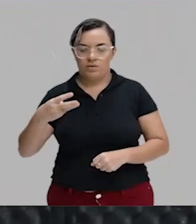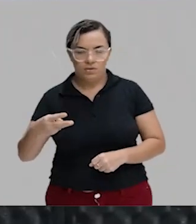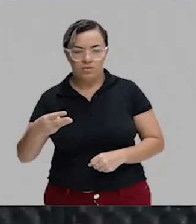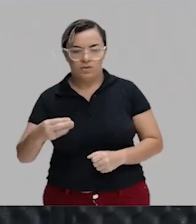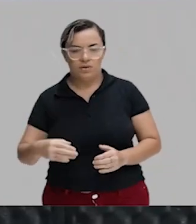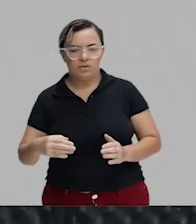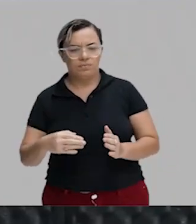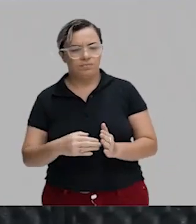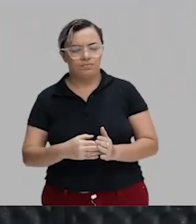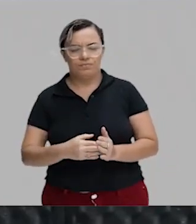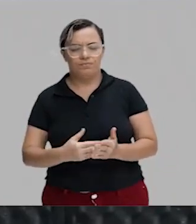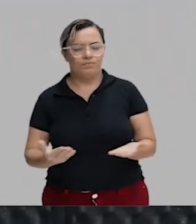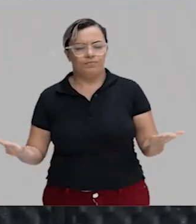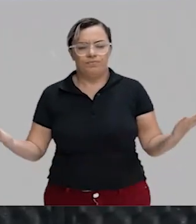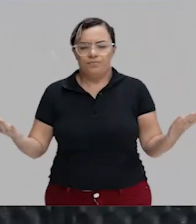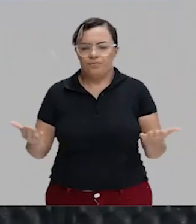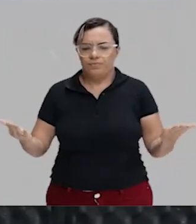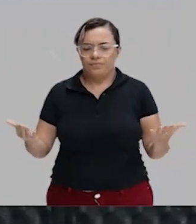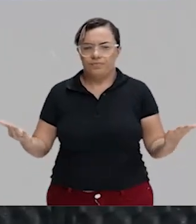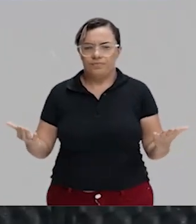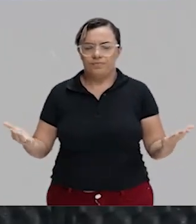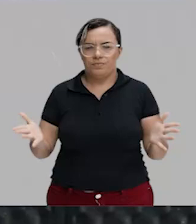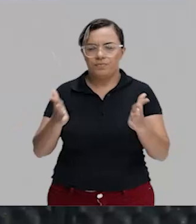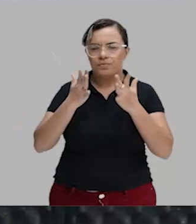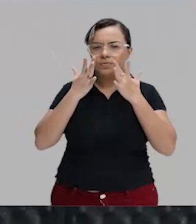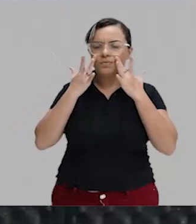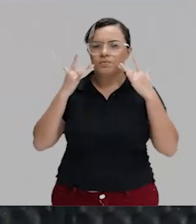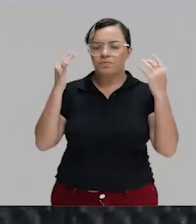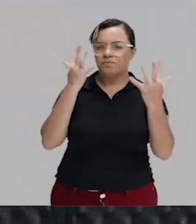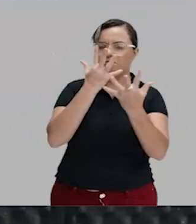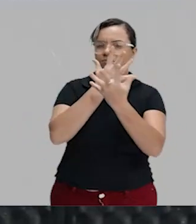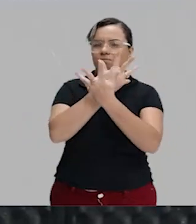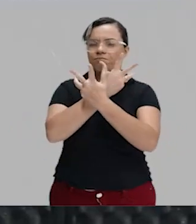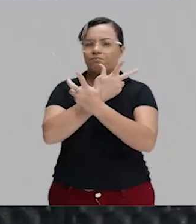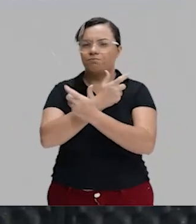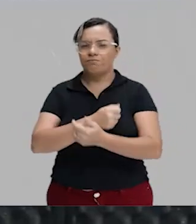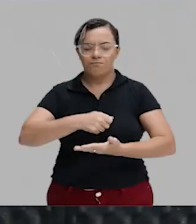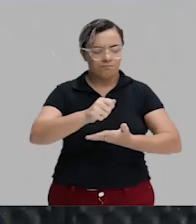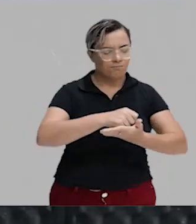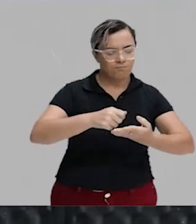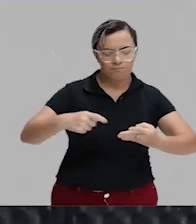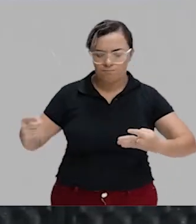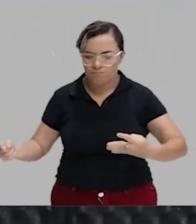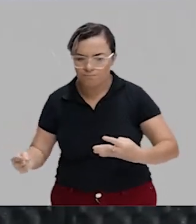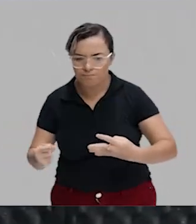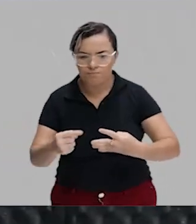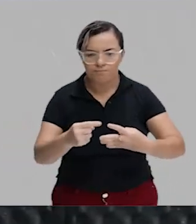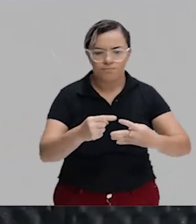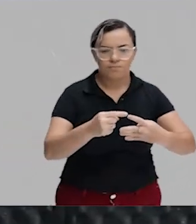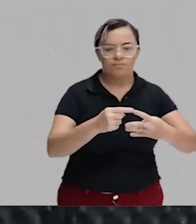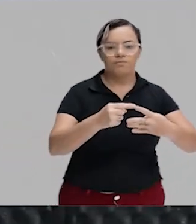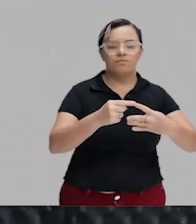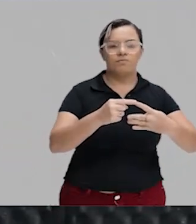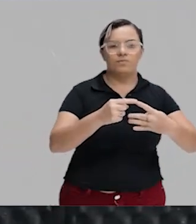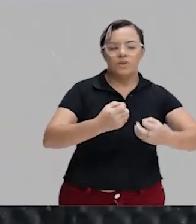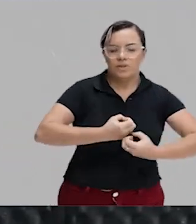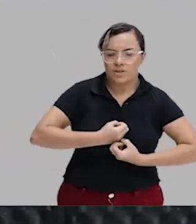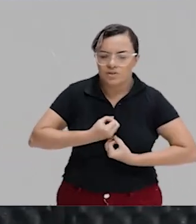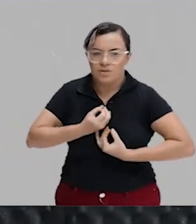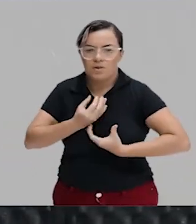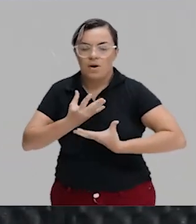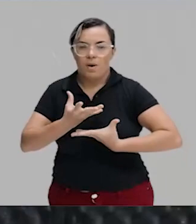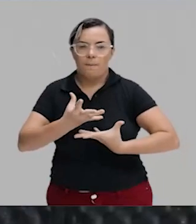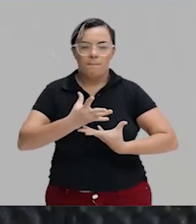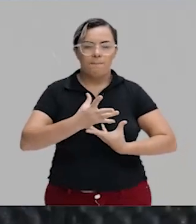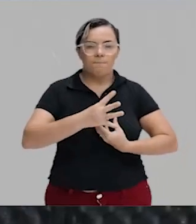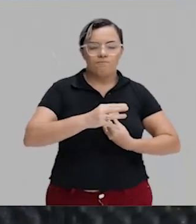nos comove. Com sua arte bonita, o escritor simbolista emociona e envolve. Perceberam a musicalidade?